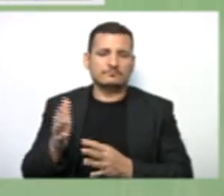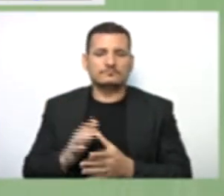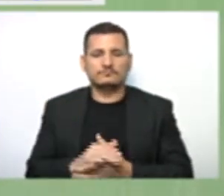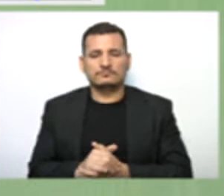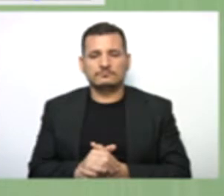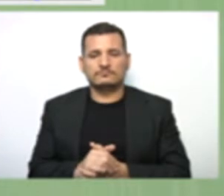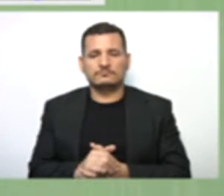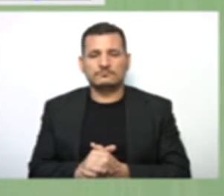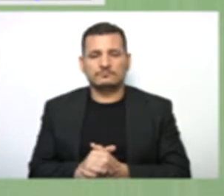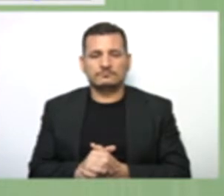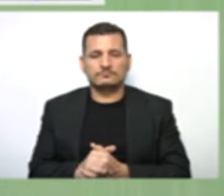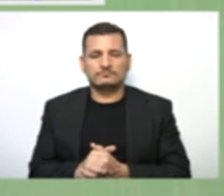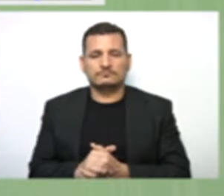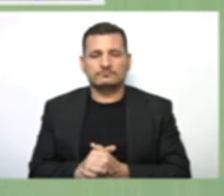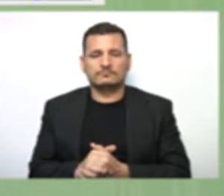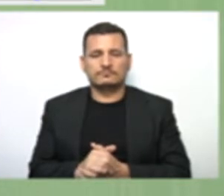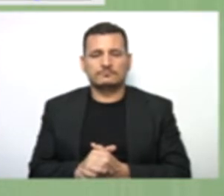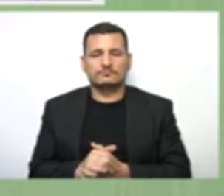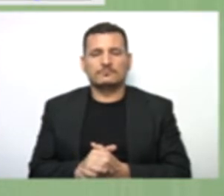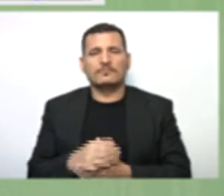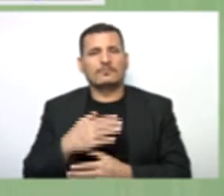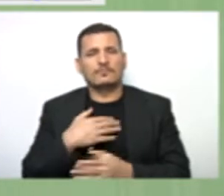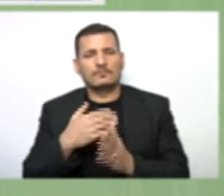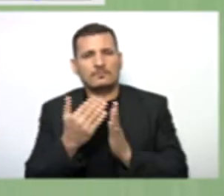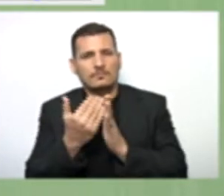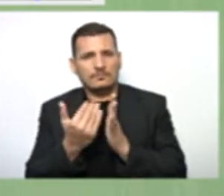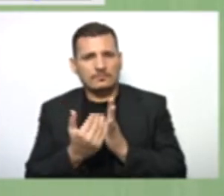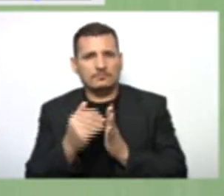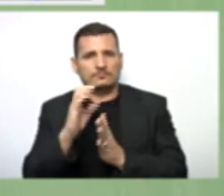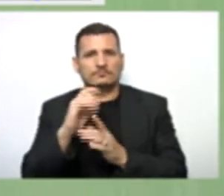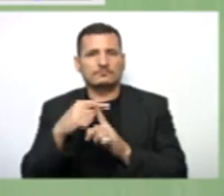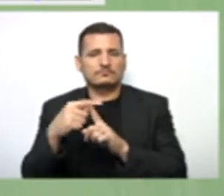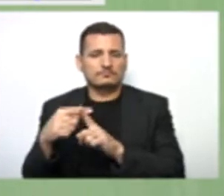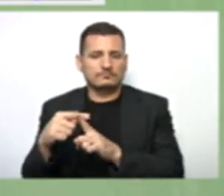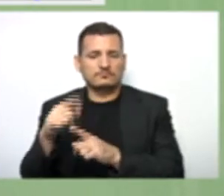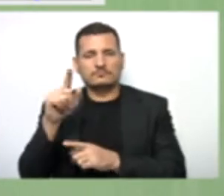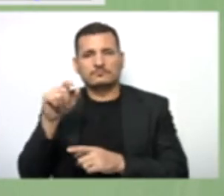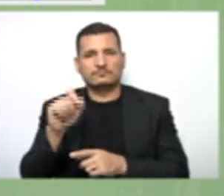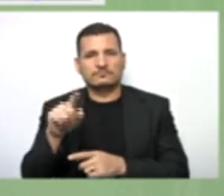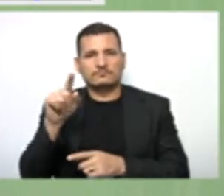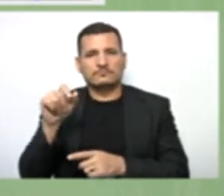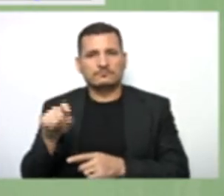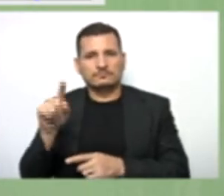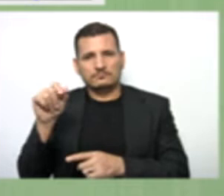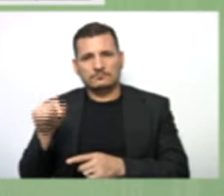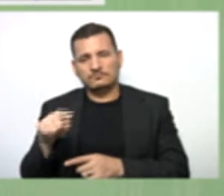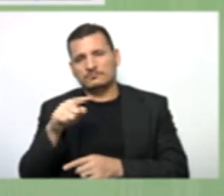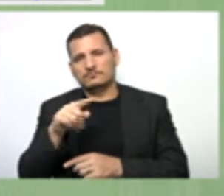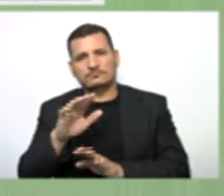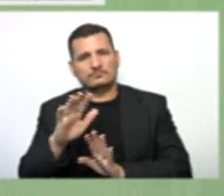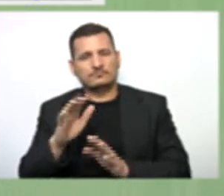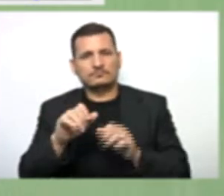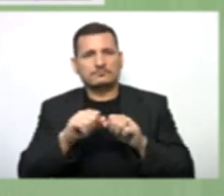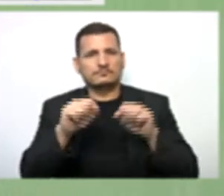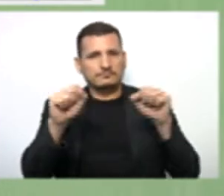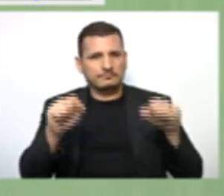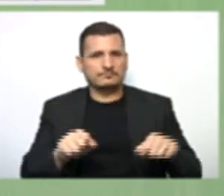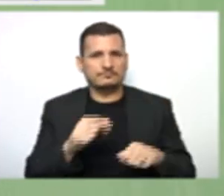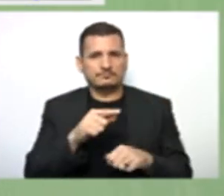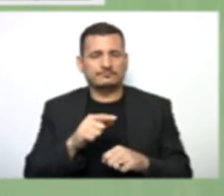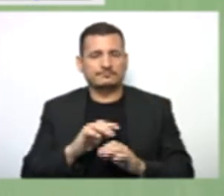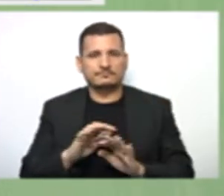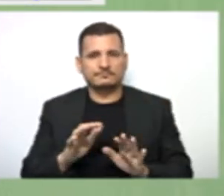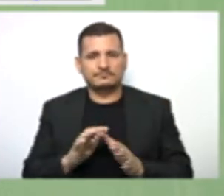em C++, com 3 exclamações. Então isso daí é o nosso programa, vamos dizer assim. Só